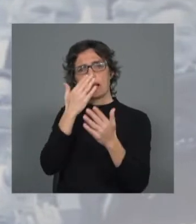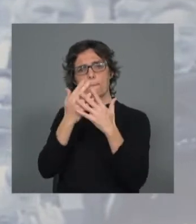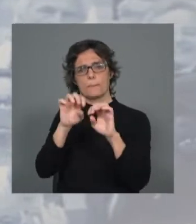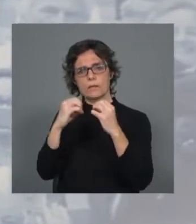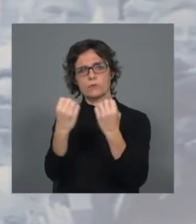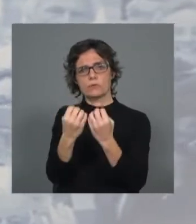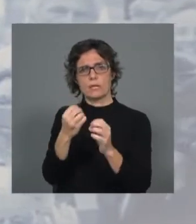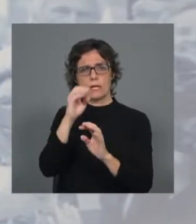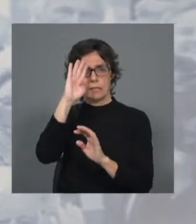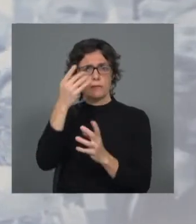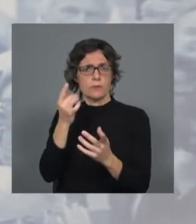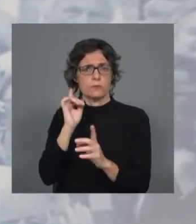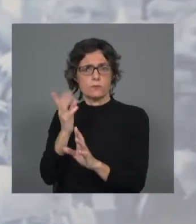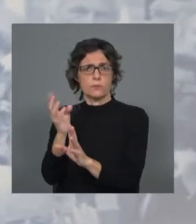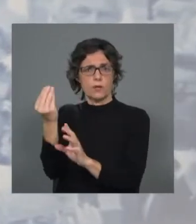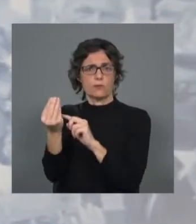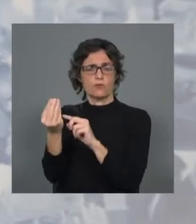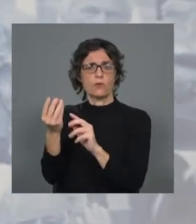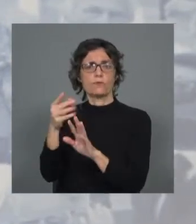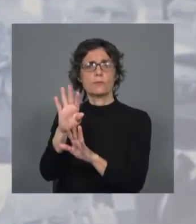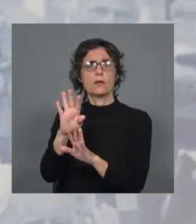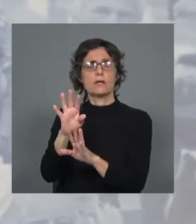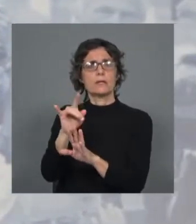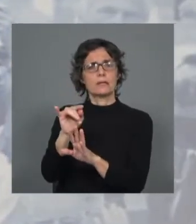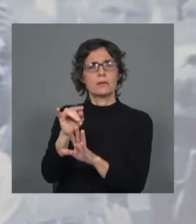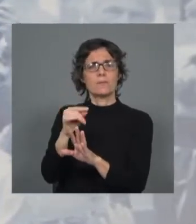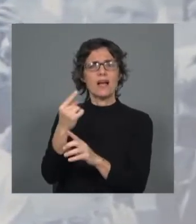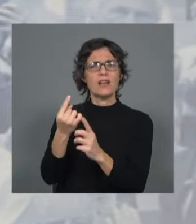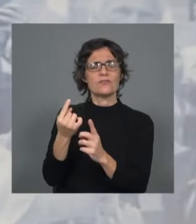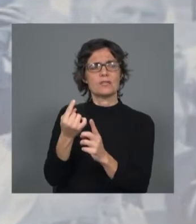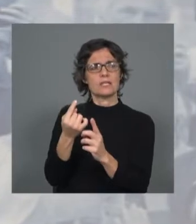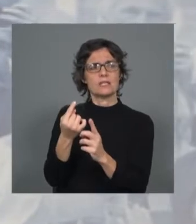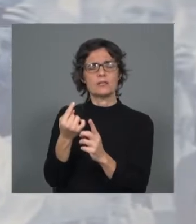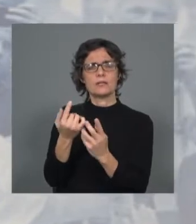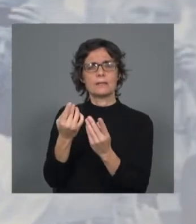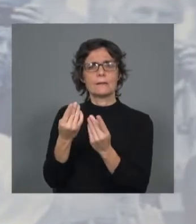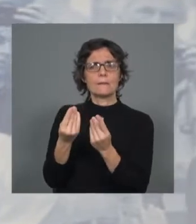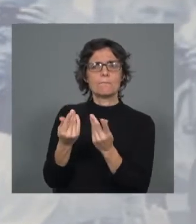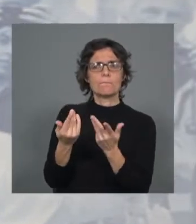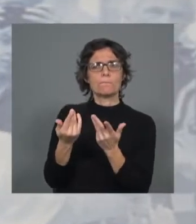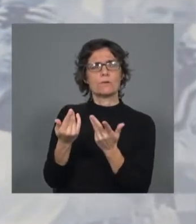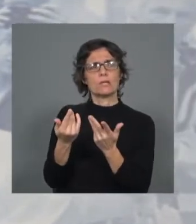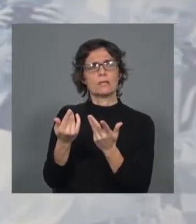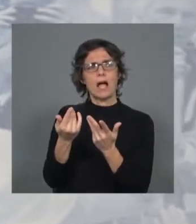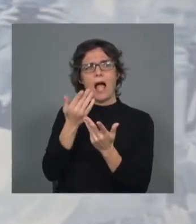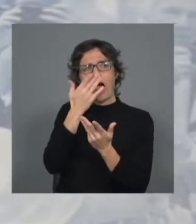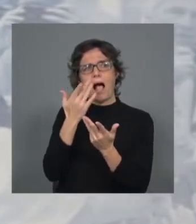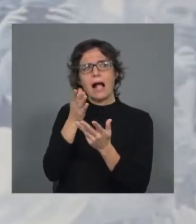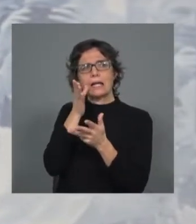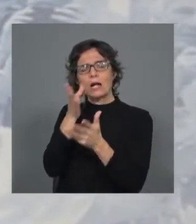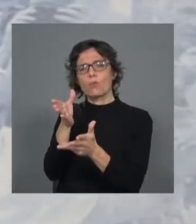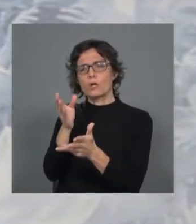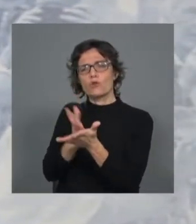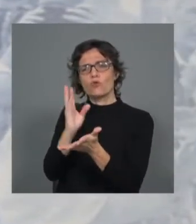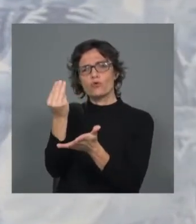mas depois dão conta também de um certo desinvestimento naqueles que estão cá há mais tempo, os mais idosos, que